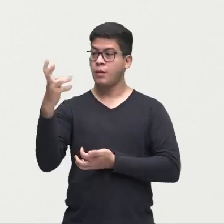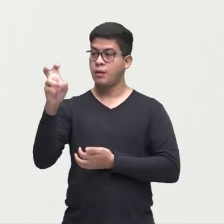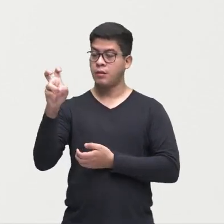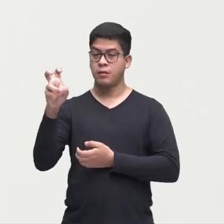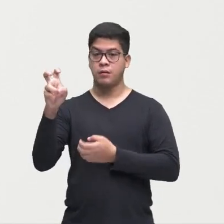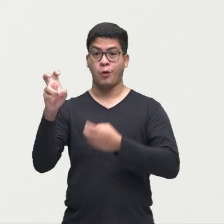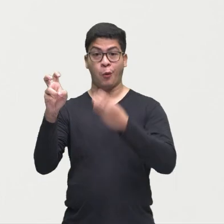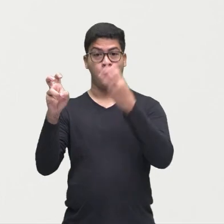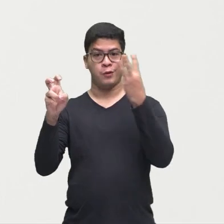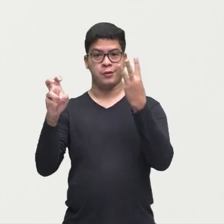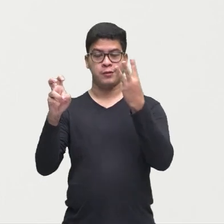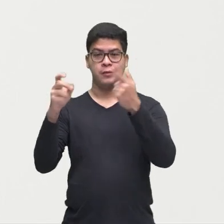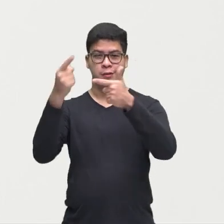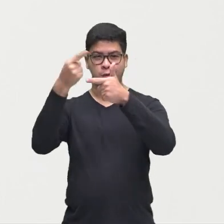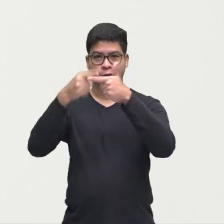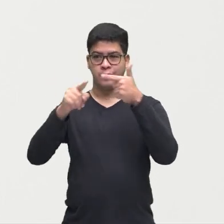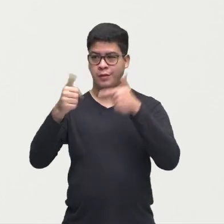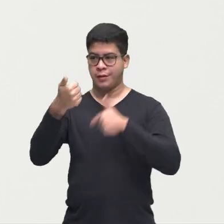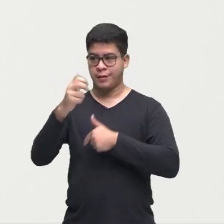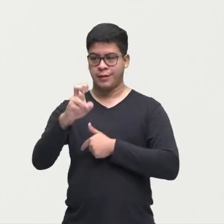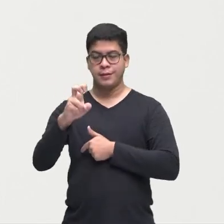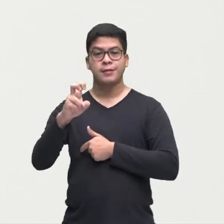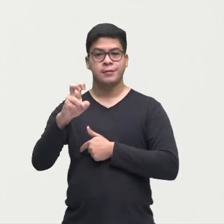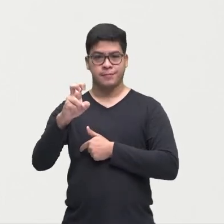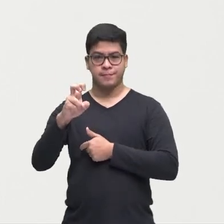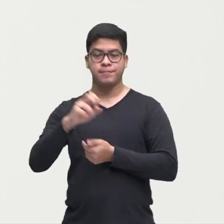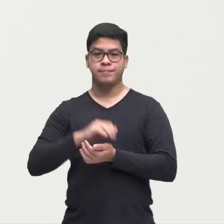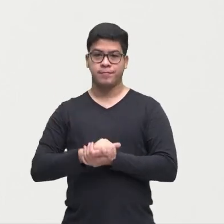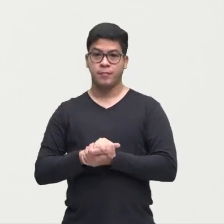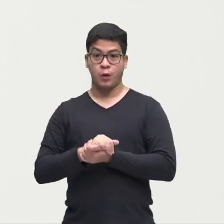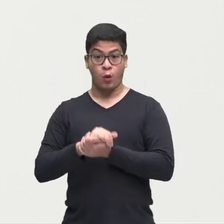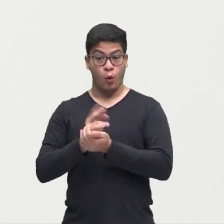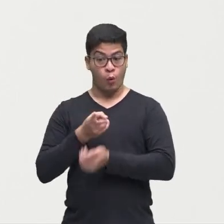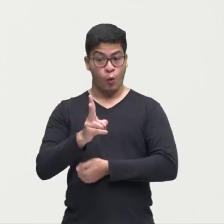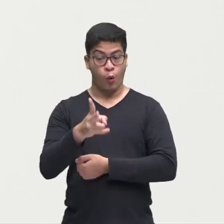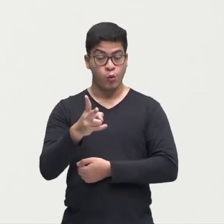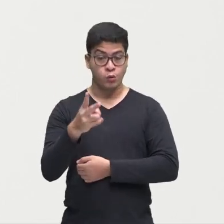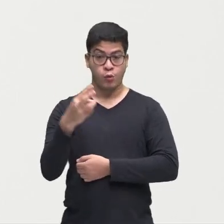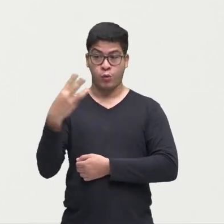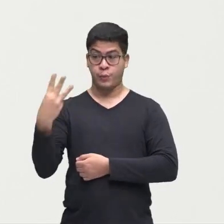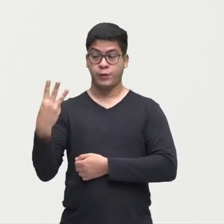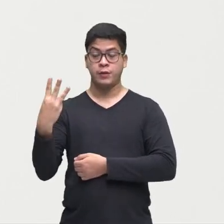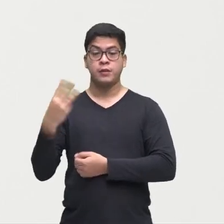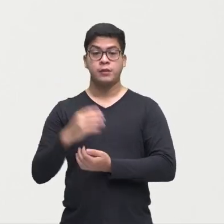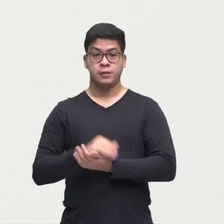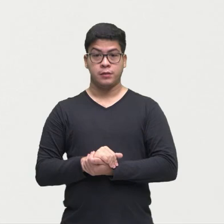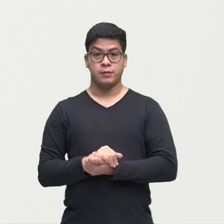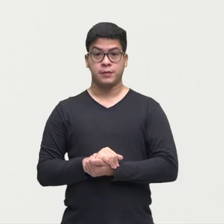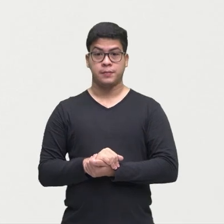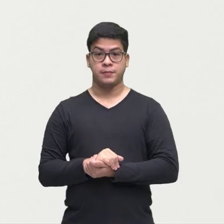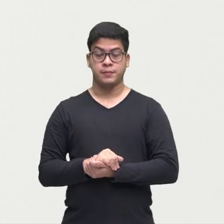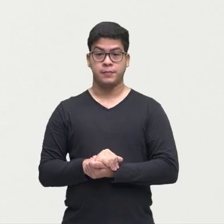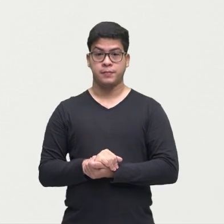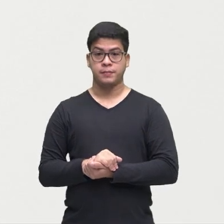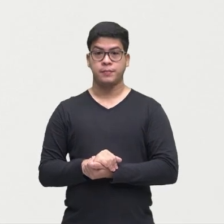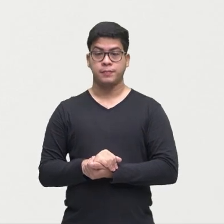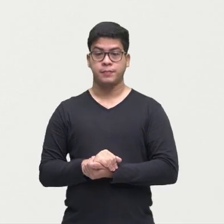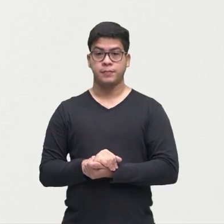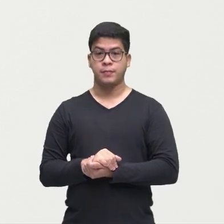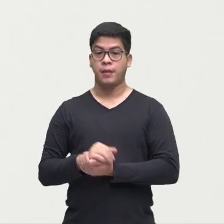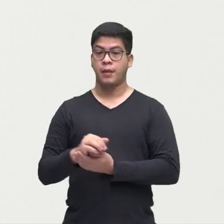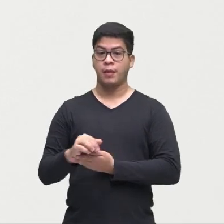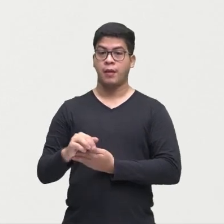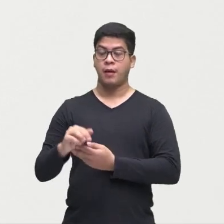dar 15, né? 15 dividido, vou continuar com o número 3 ainda. 15 dividido por 3 dá 5. E 5